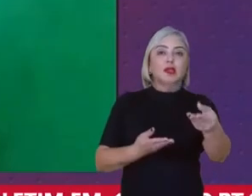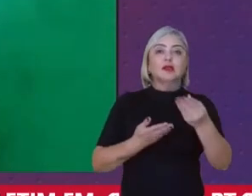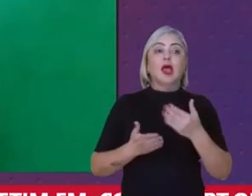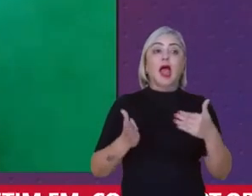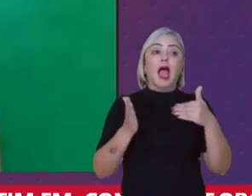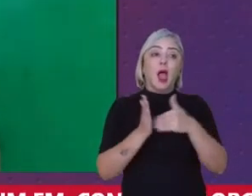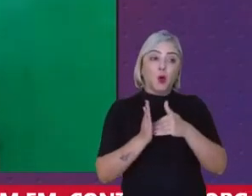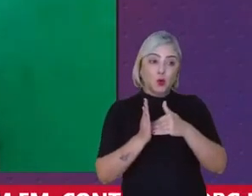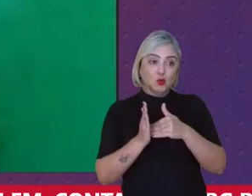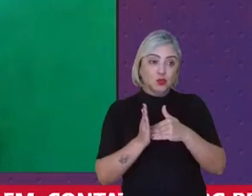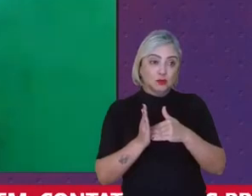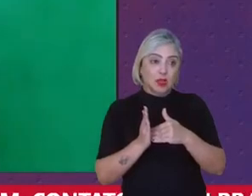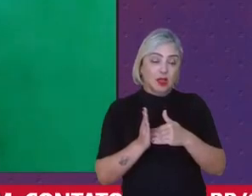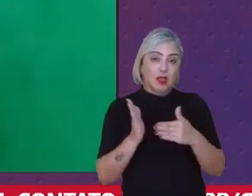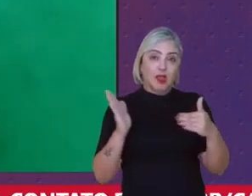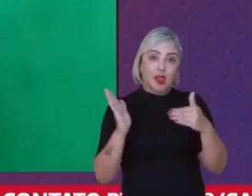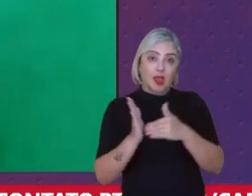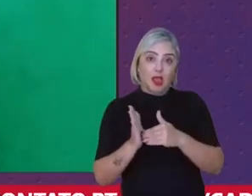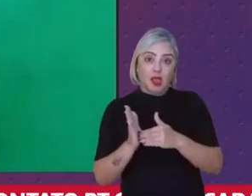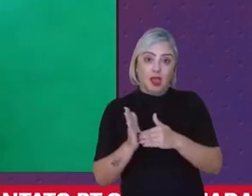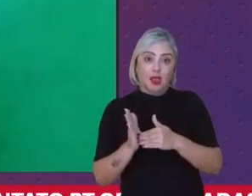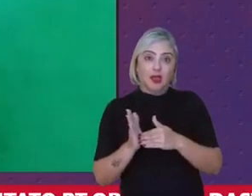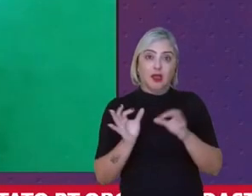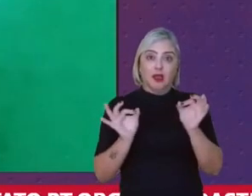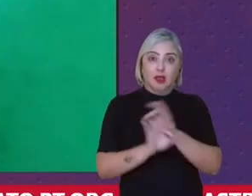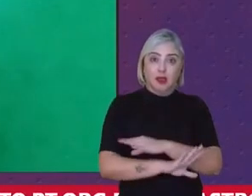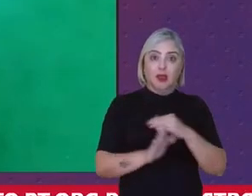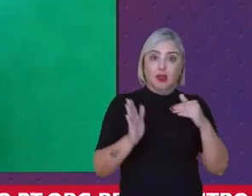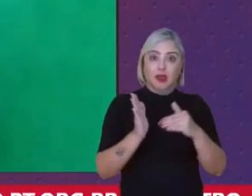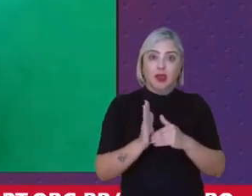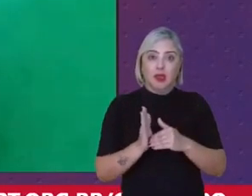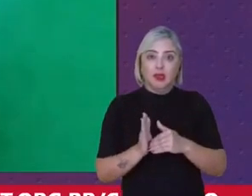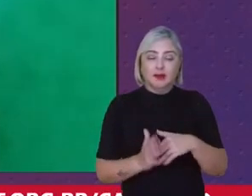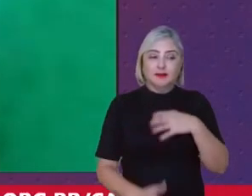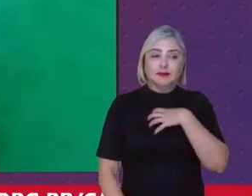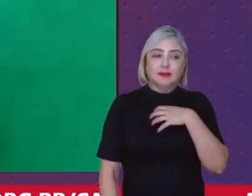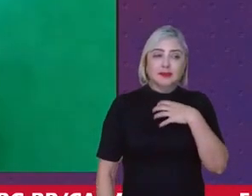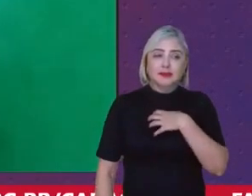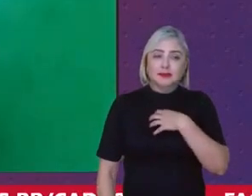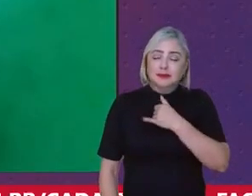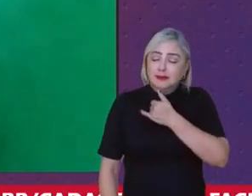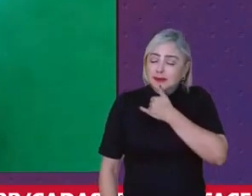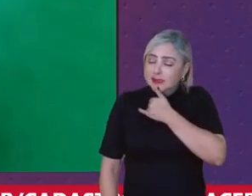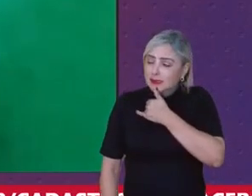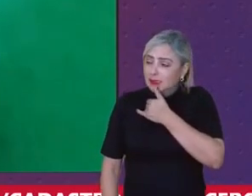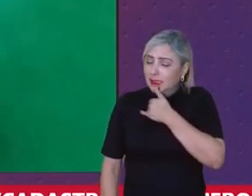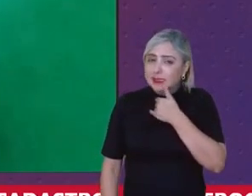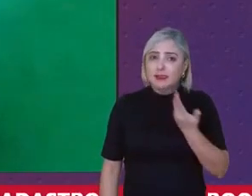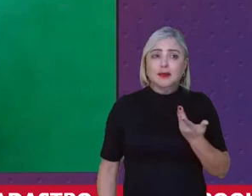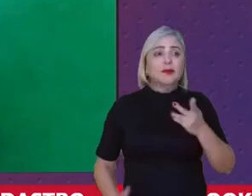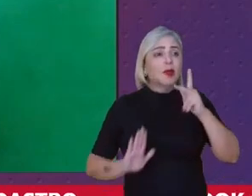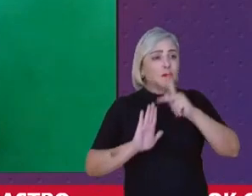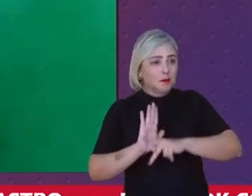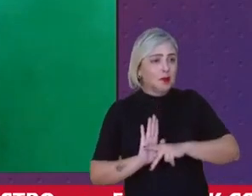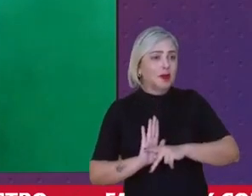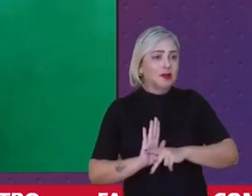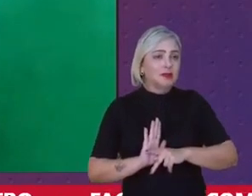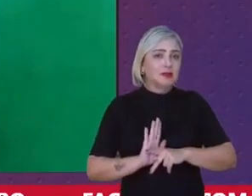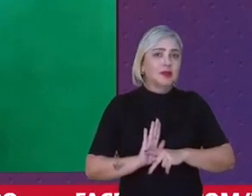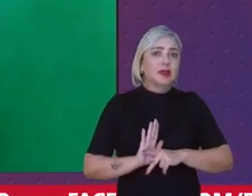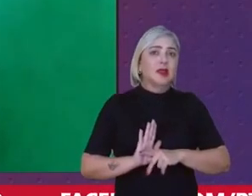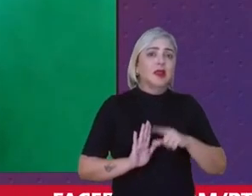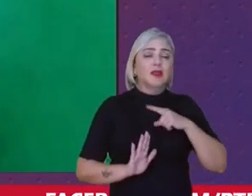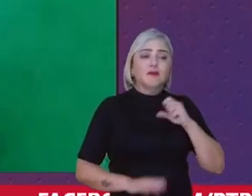última parcela, antes de acabar, a sensação foi de tristeza, porque é um projeto que